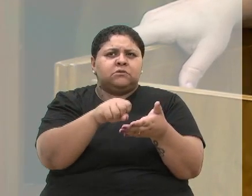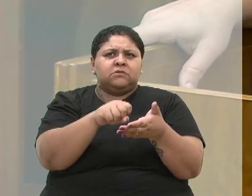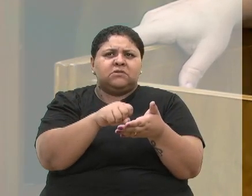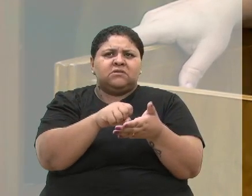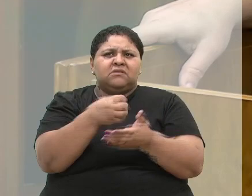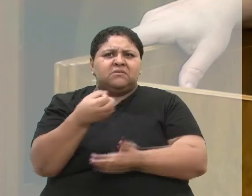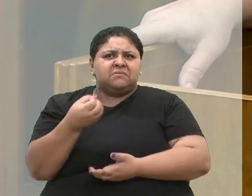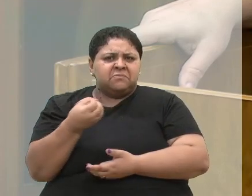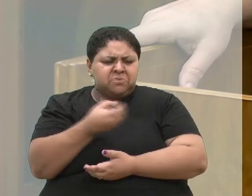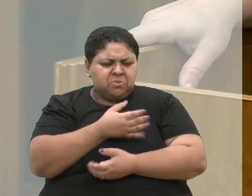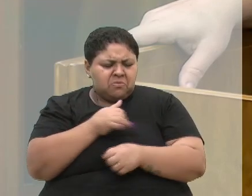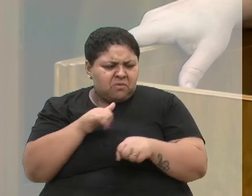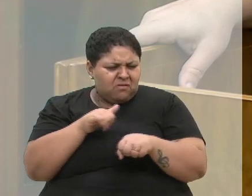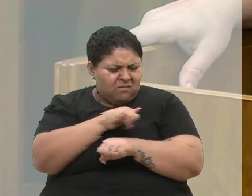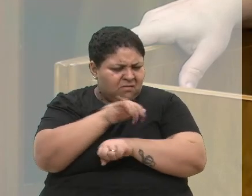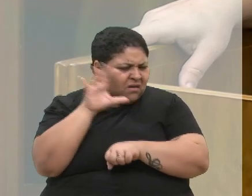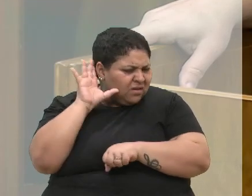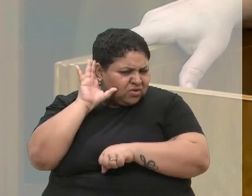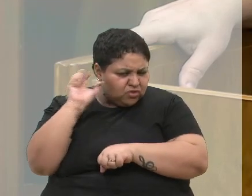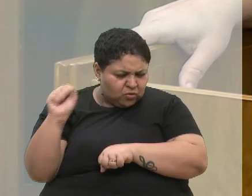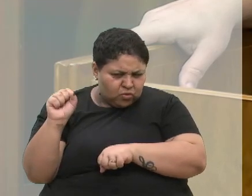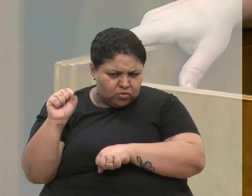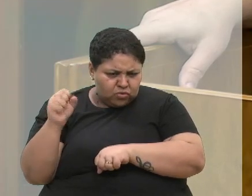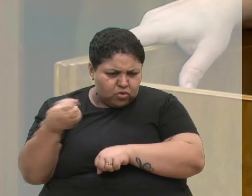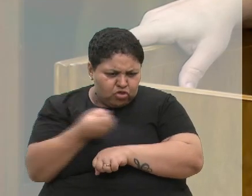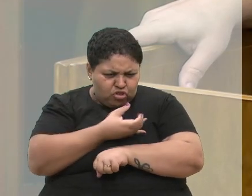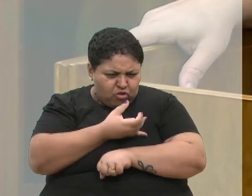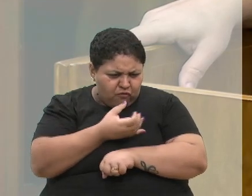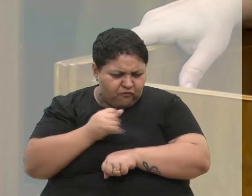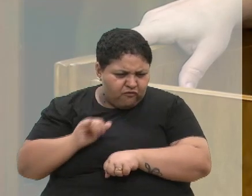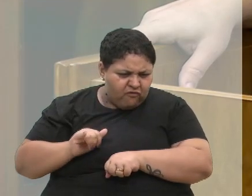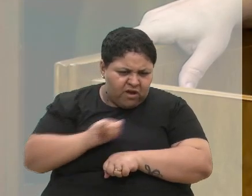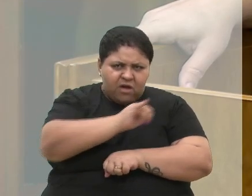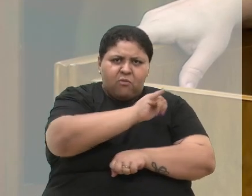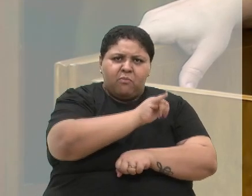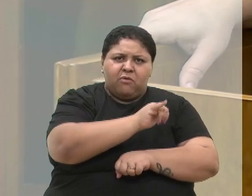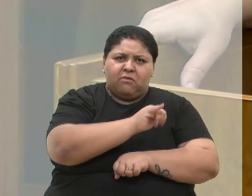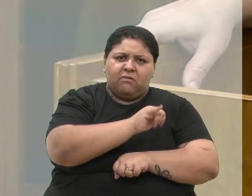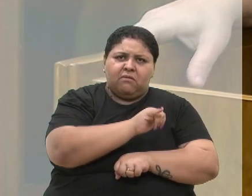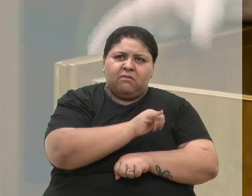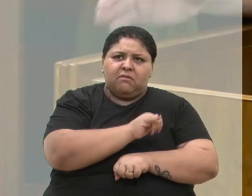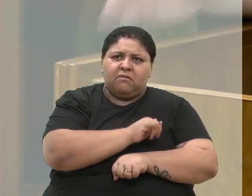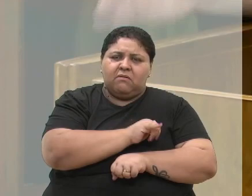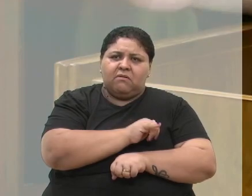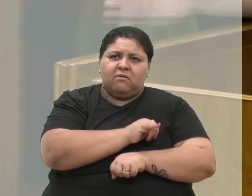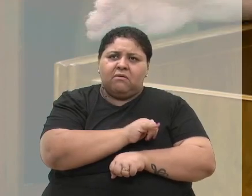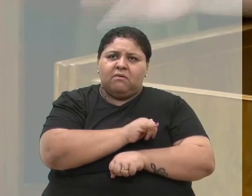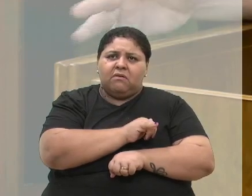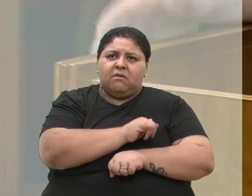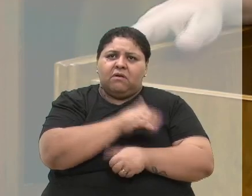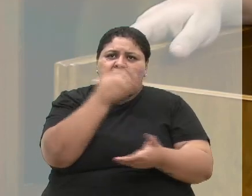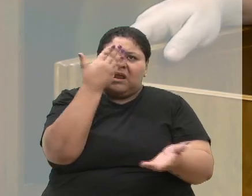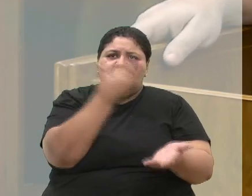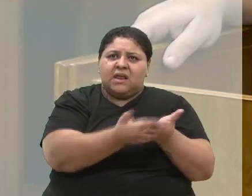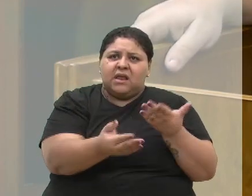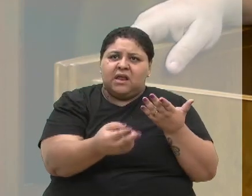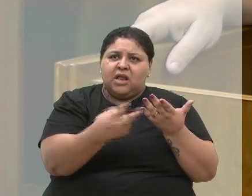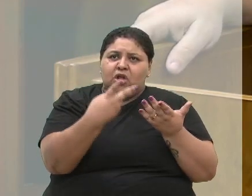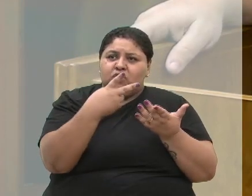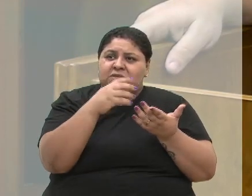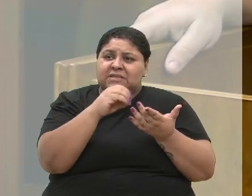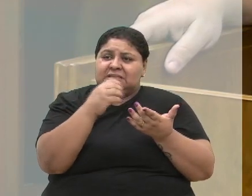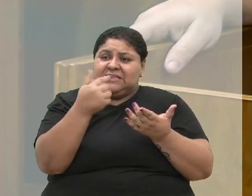Novo aeroporto. Eu escutei isso. Novo aeroporto. Novo aeroporto foi perdido 207